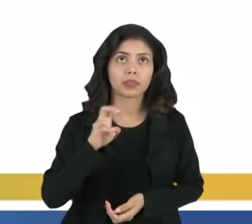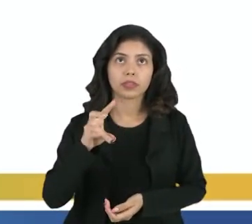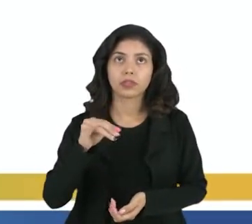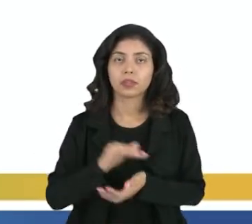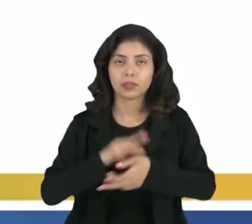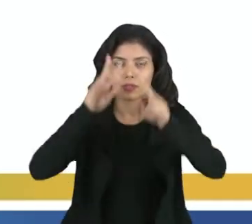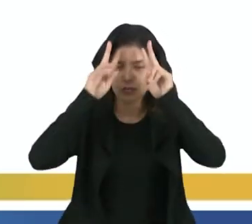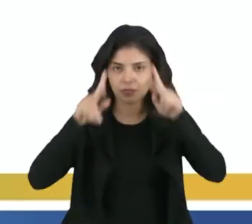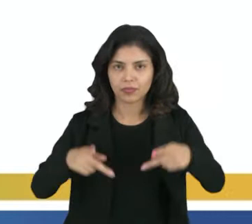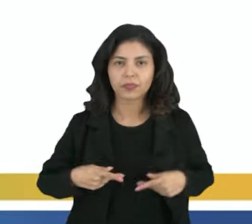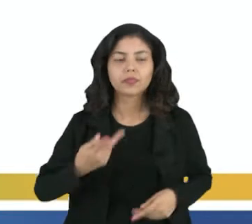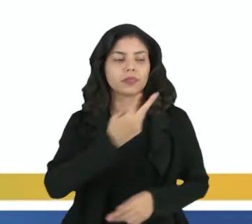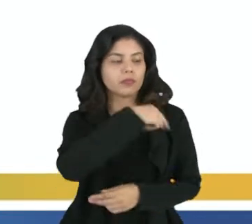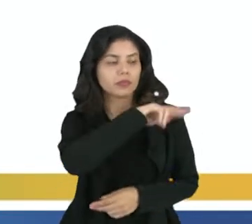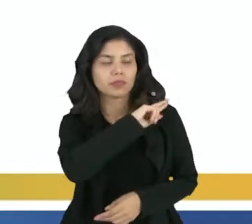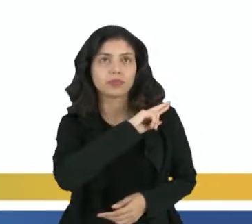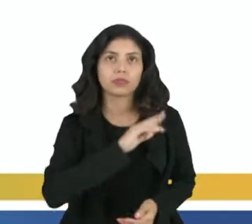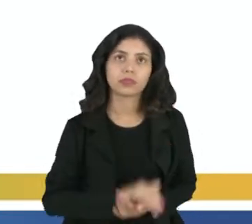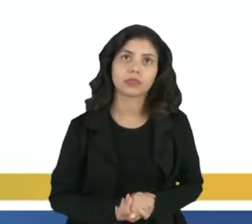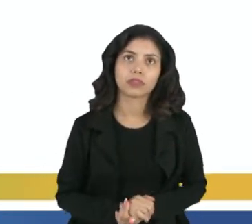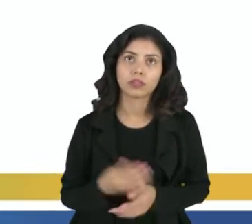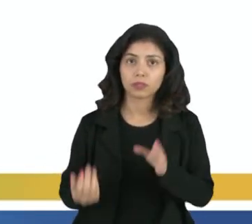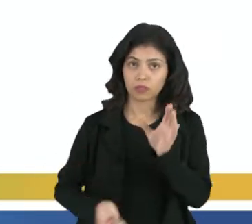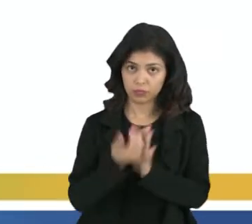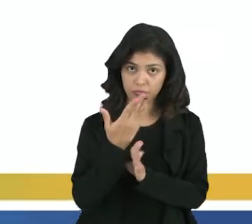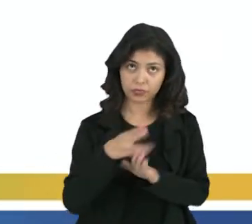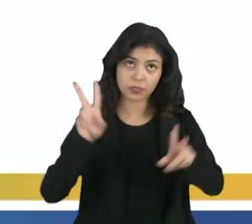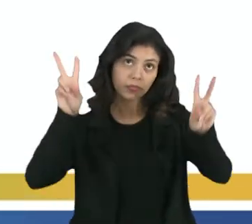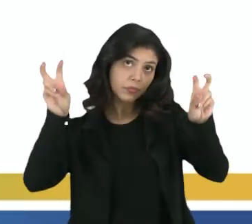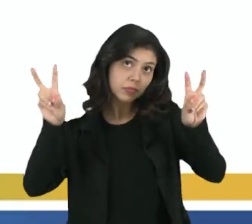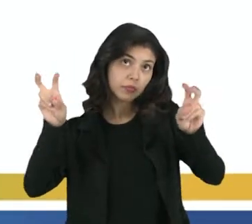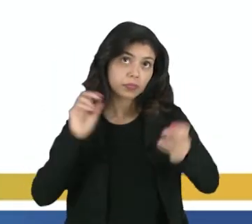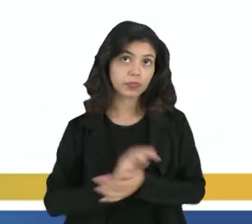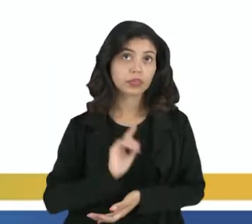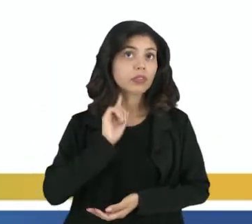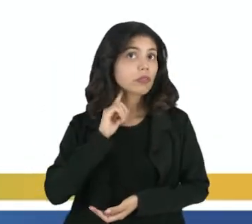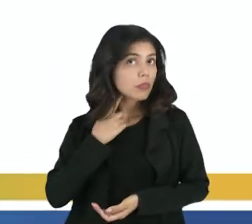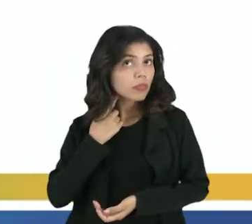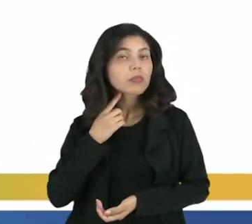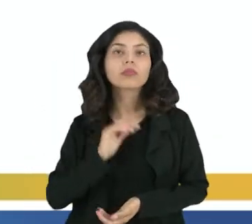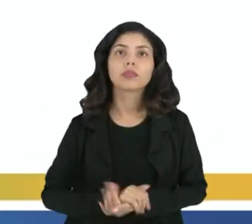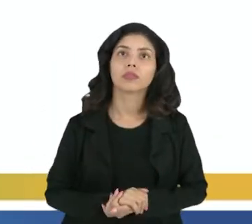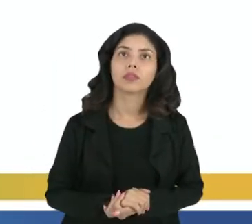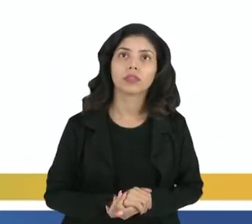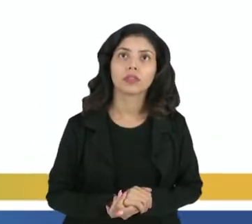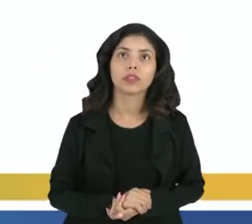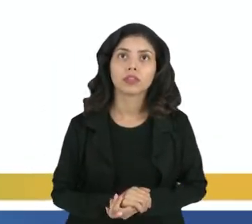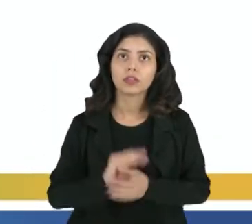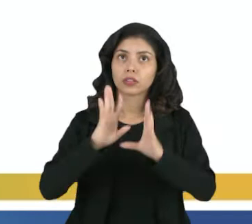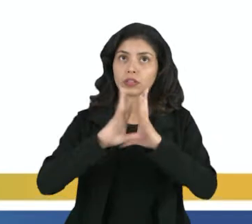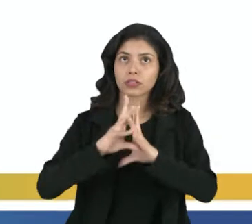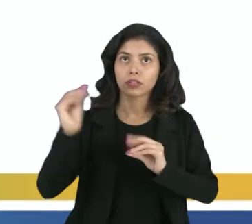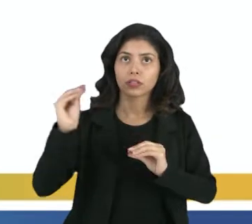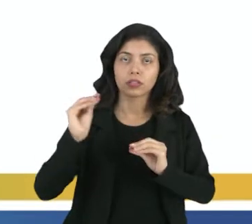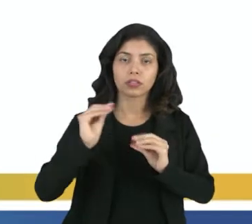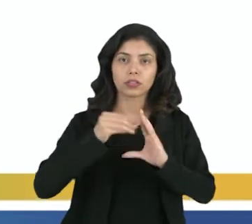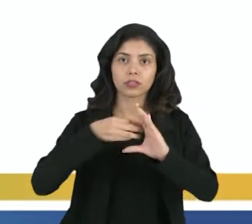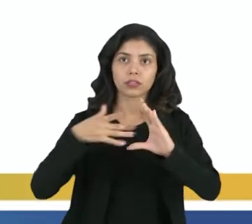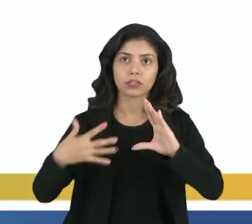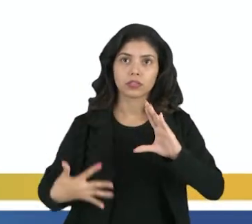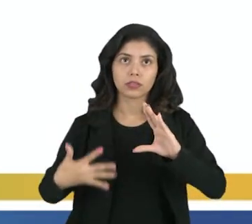humana sem uma responsabilidade, surgiu alguns termos como poluição, extinção